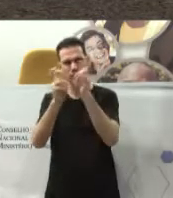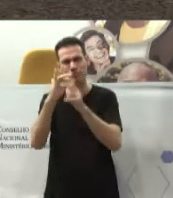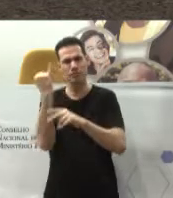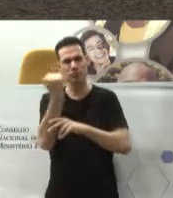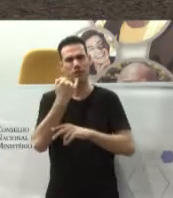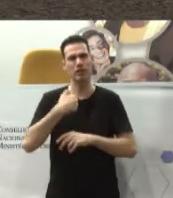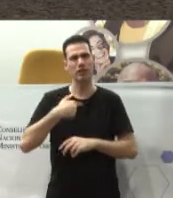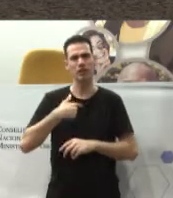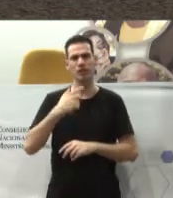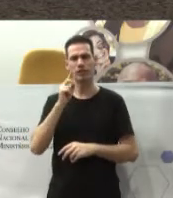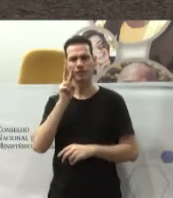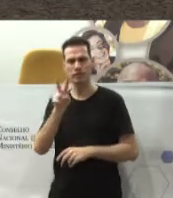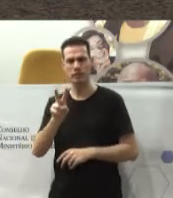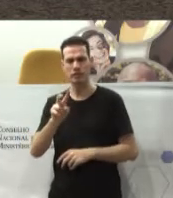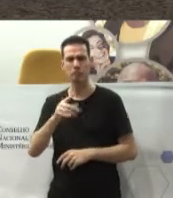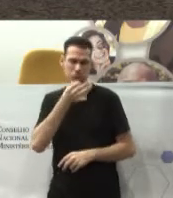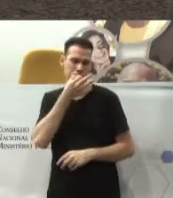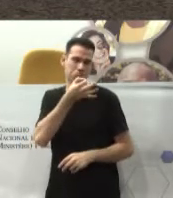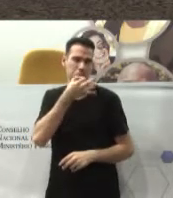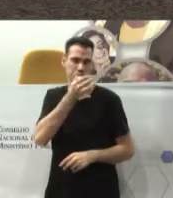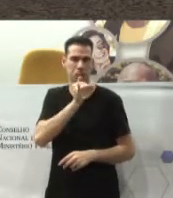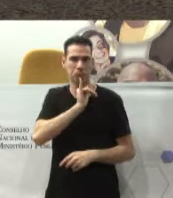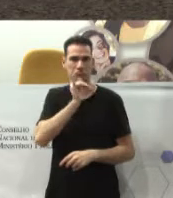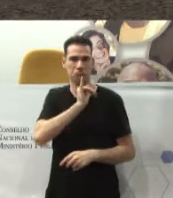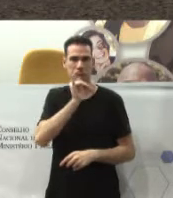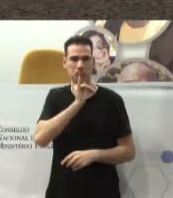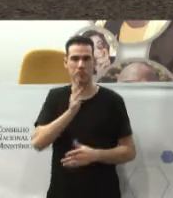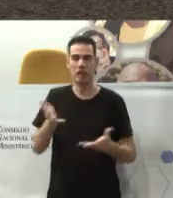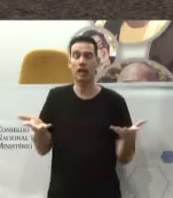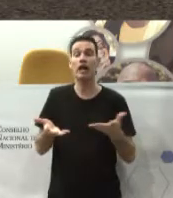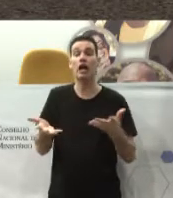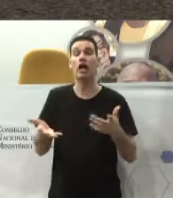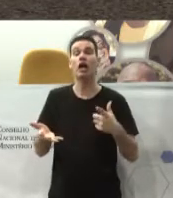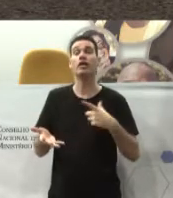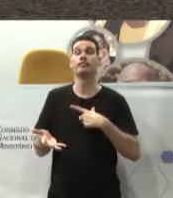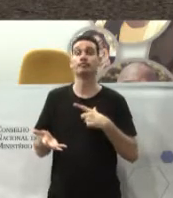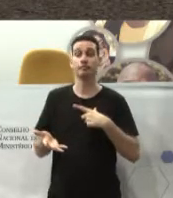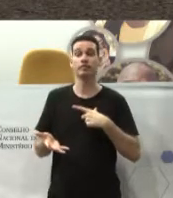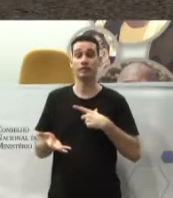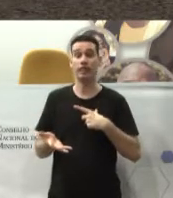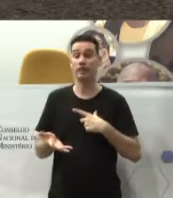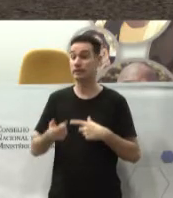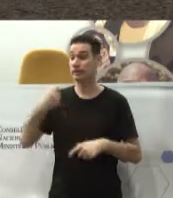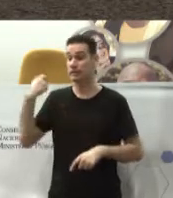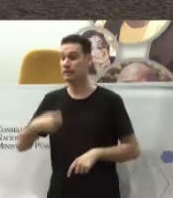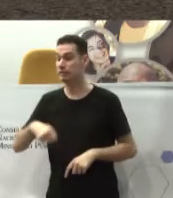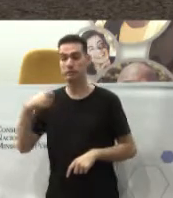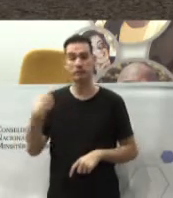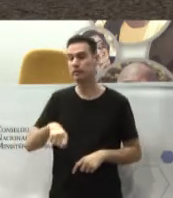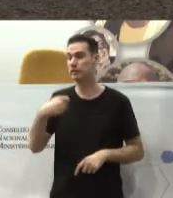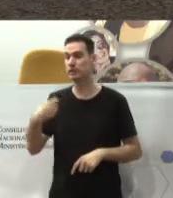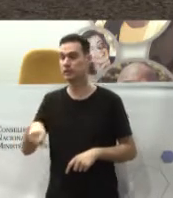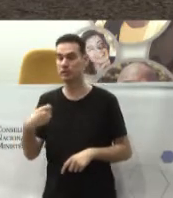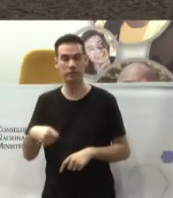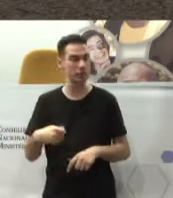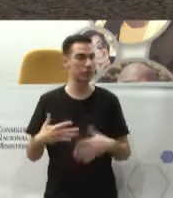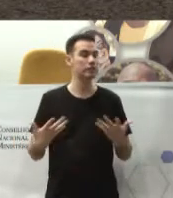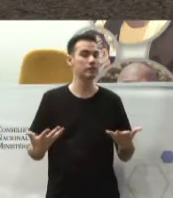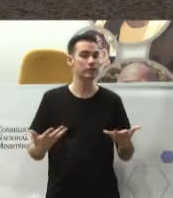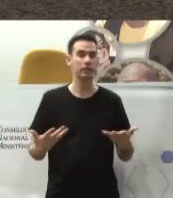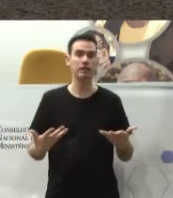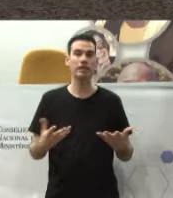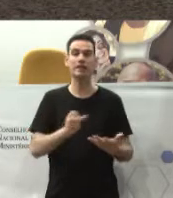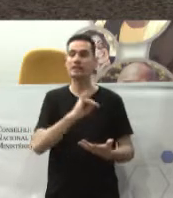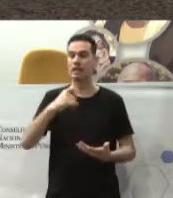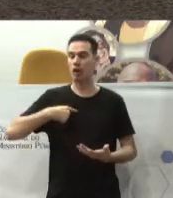que o acórdão pode nos sugerir é que agora existe aquela necessidade. Se eu preciso de algo, ainda que bem demonstrado, se